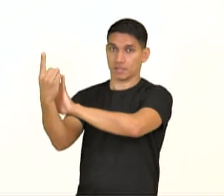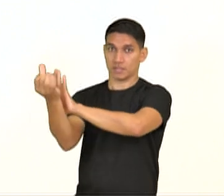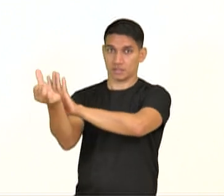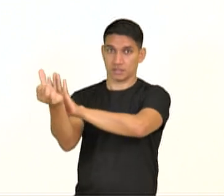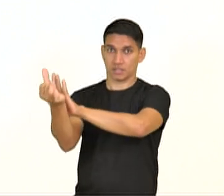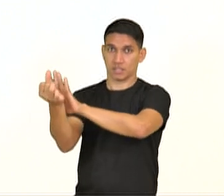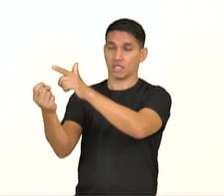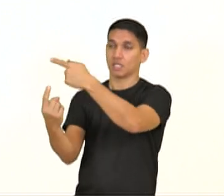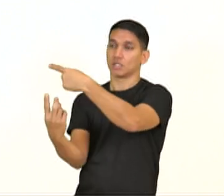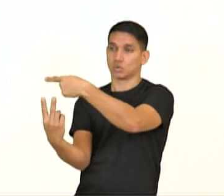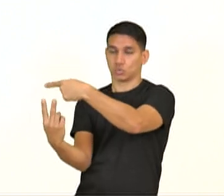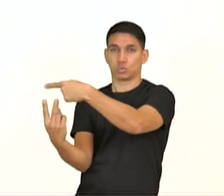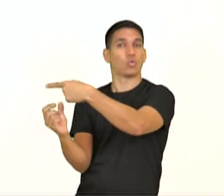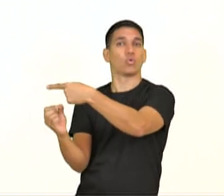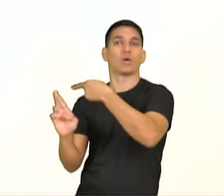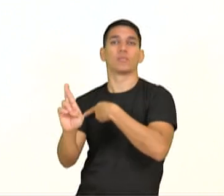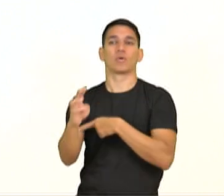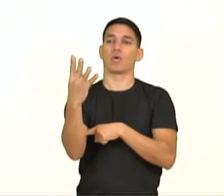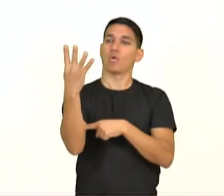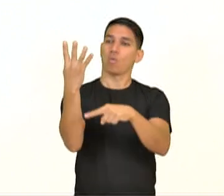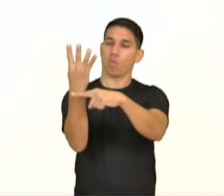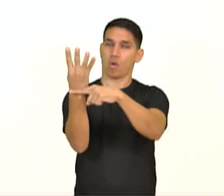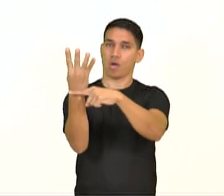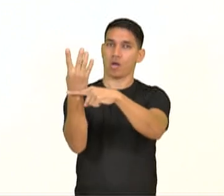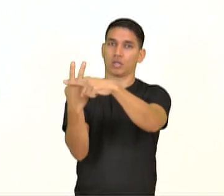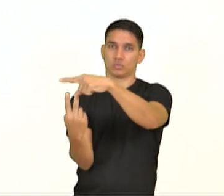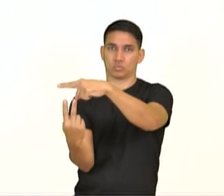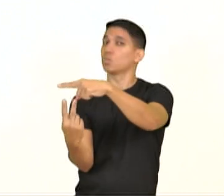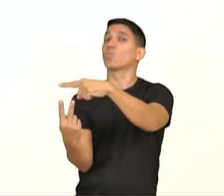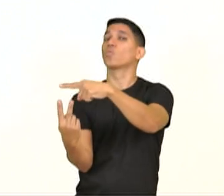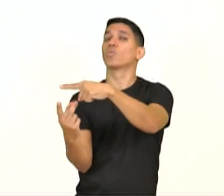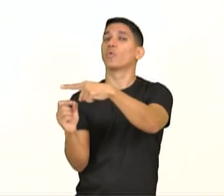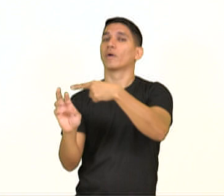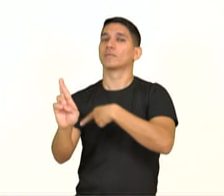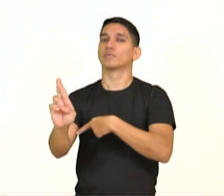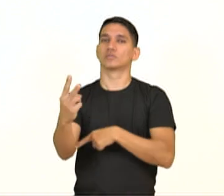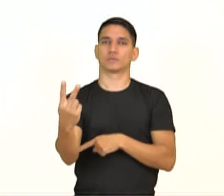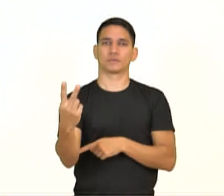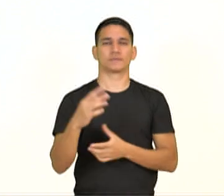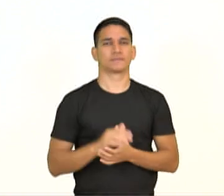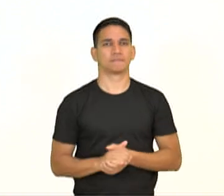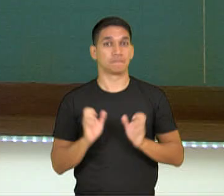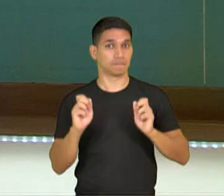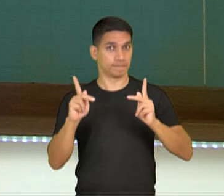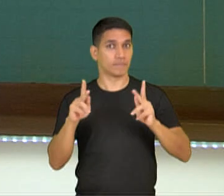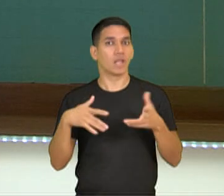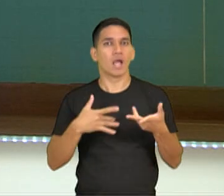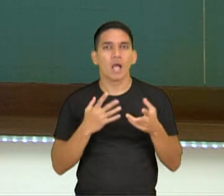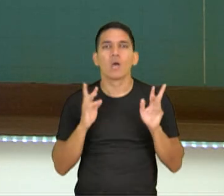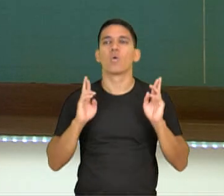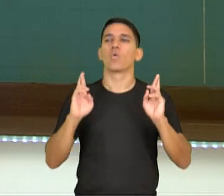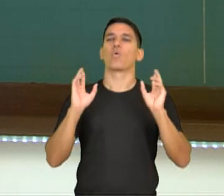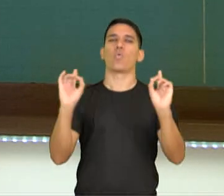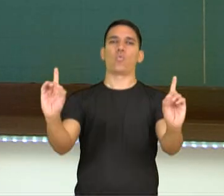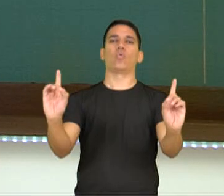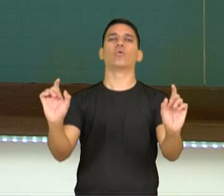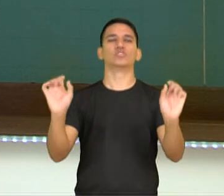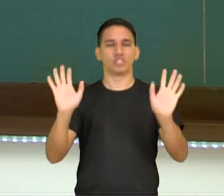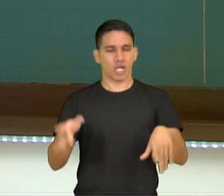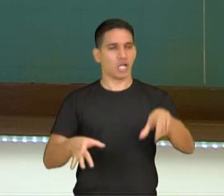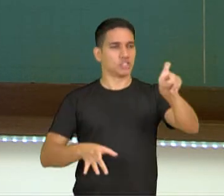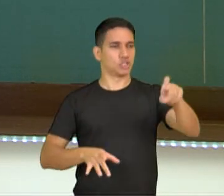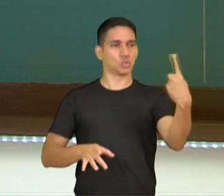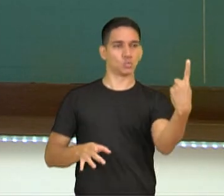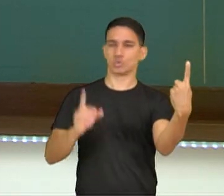né, divididos por 2. Então, vai ficar 4 divididos por 2, que é igual a 2. Tá? Então, nós encontramos o x' e o x